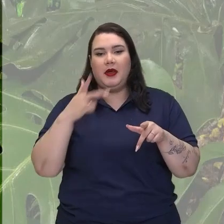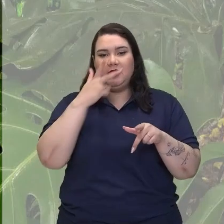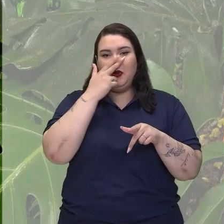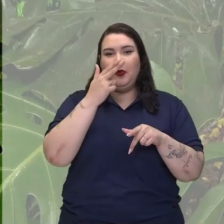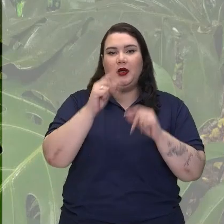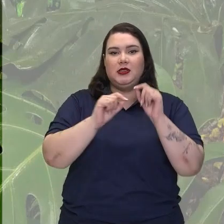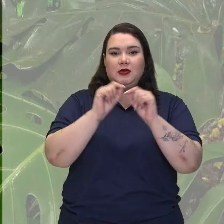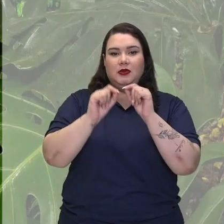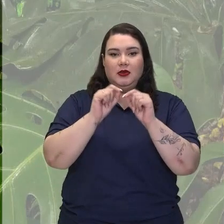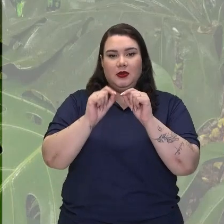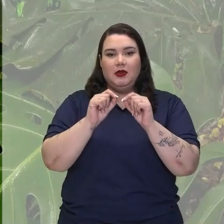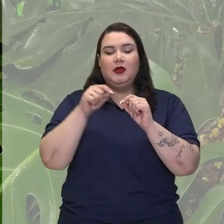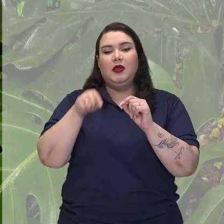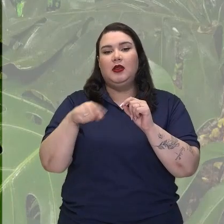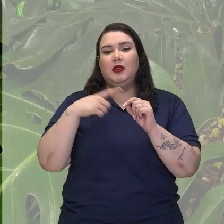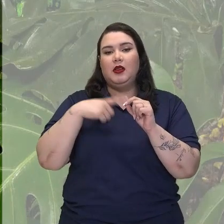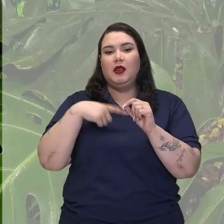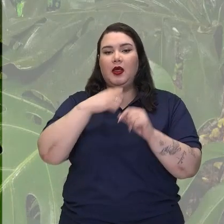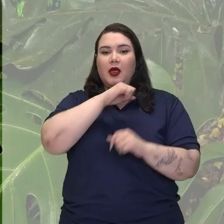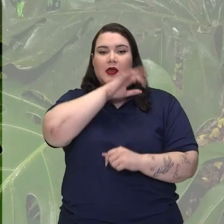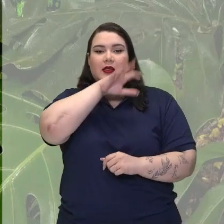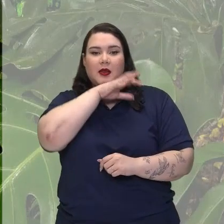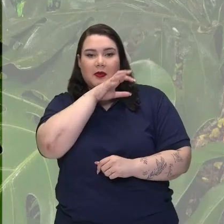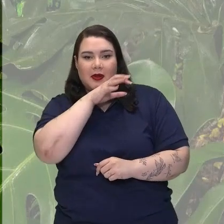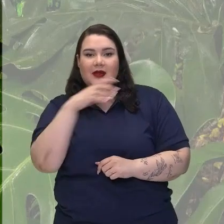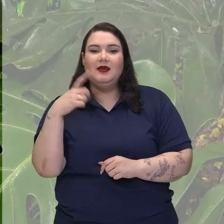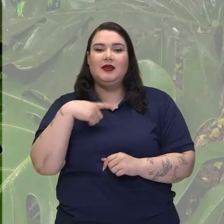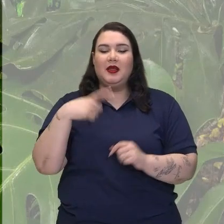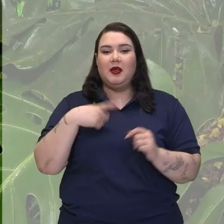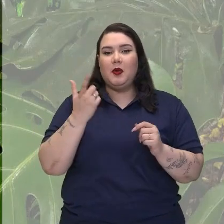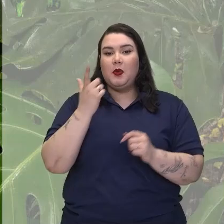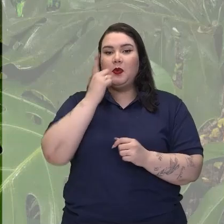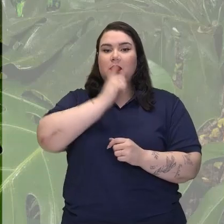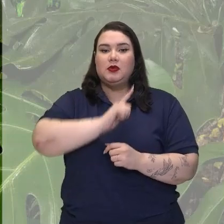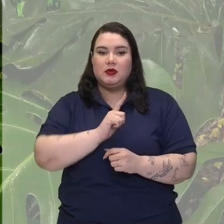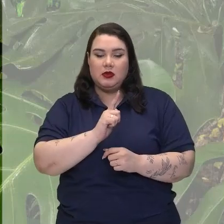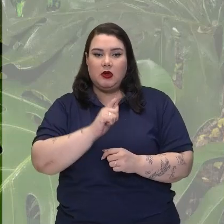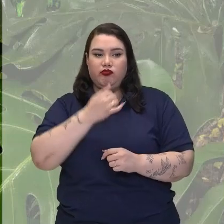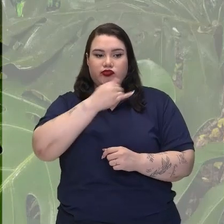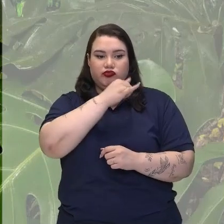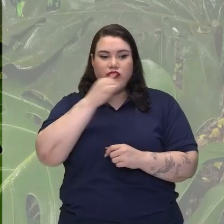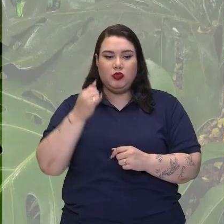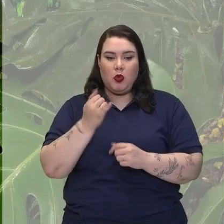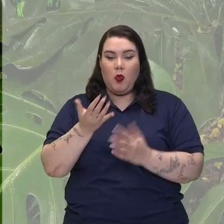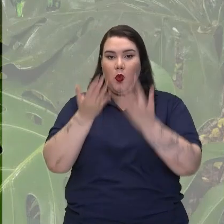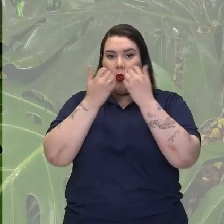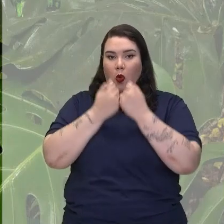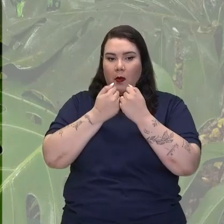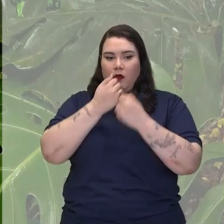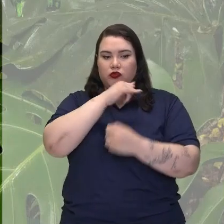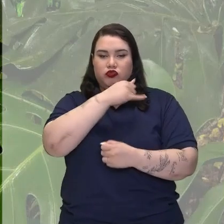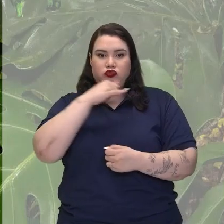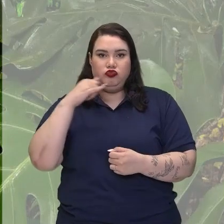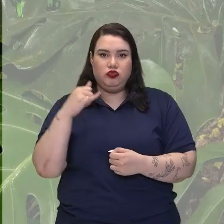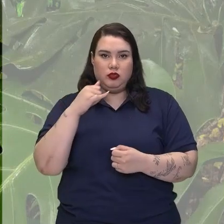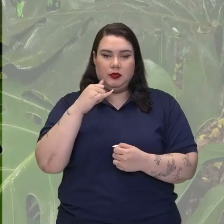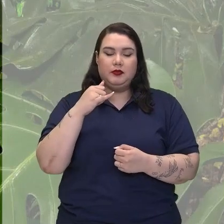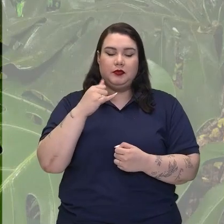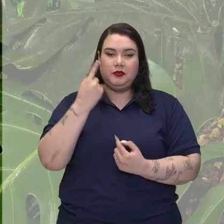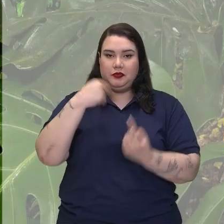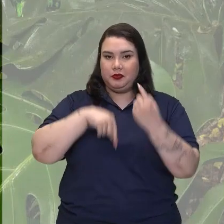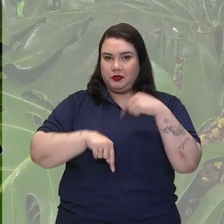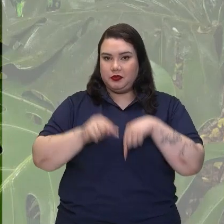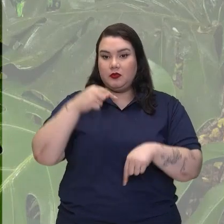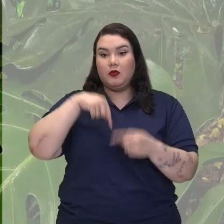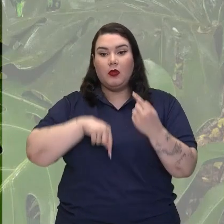precisa ali atrás de algum animal para ela conseguir obter a sua energia. Então, nesse processo, a gente observa que